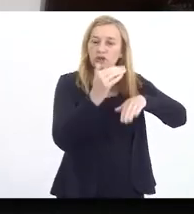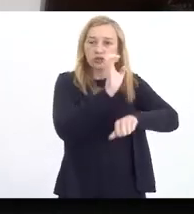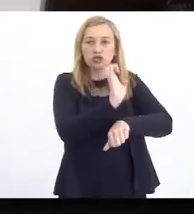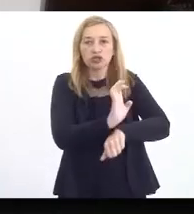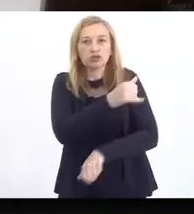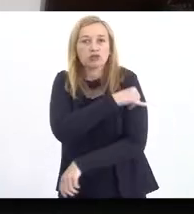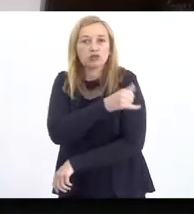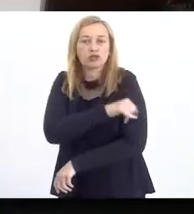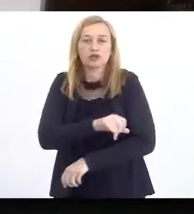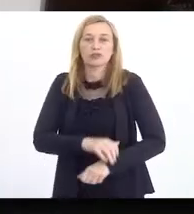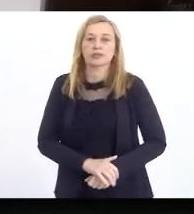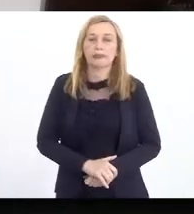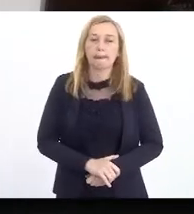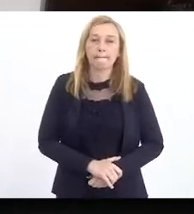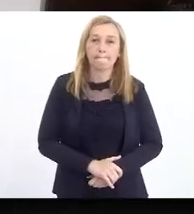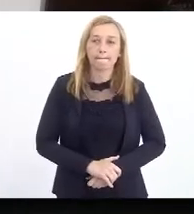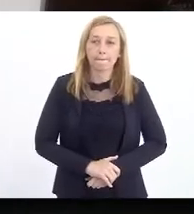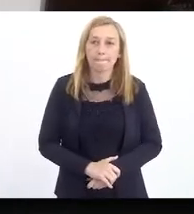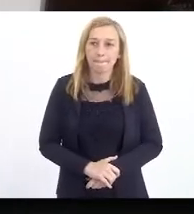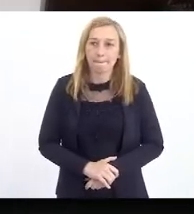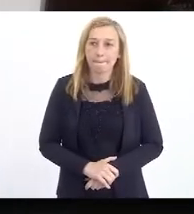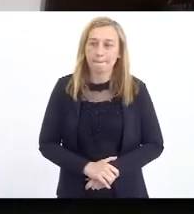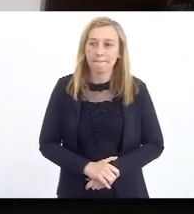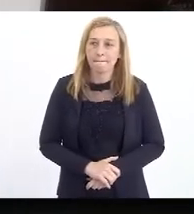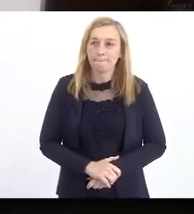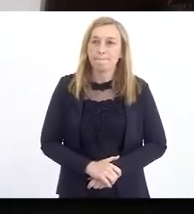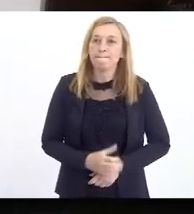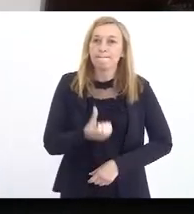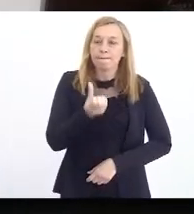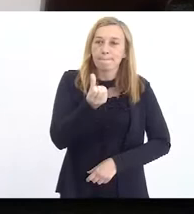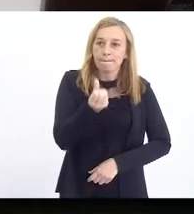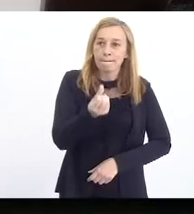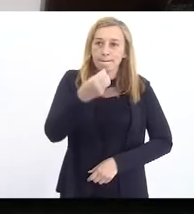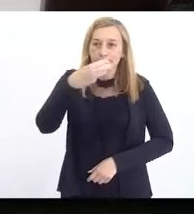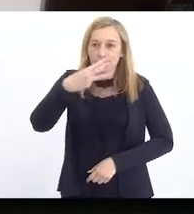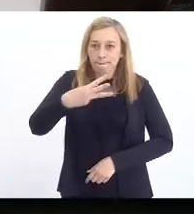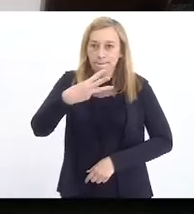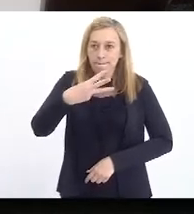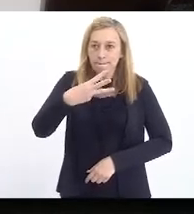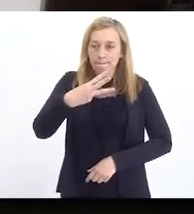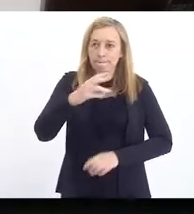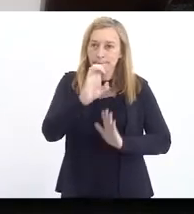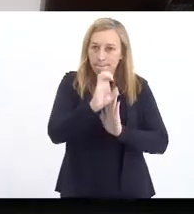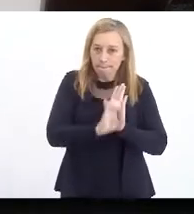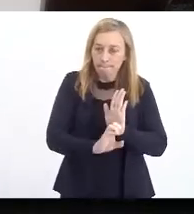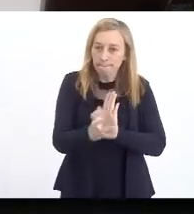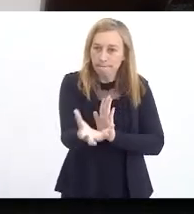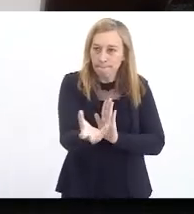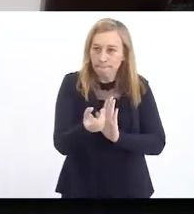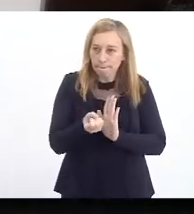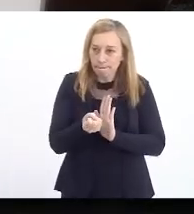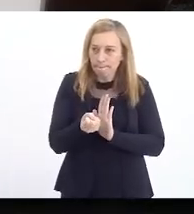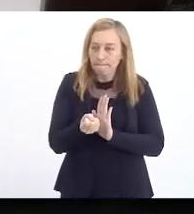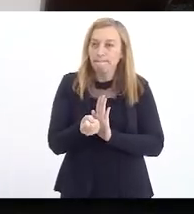e as suas 63 emendas